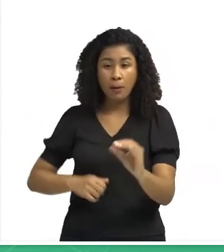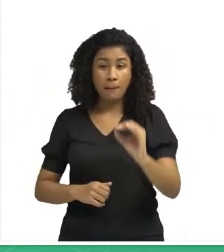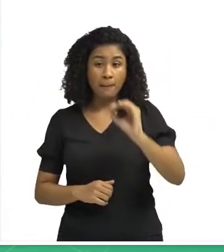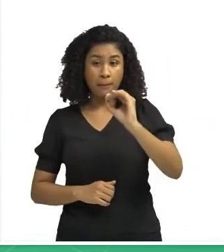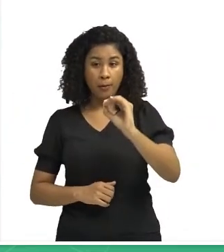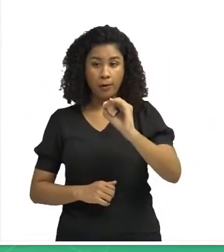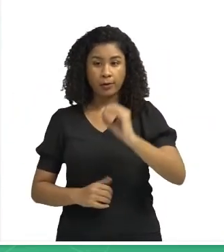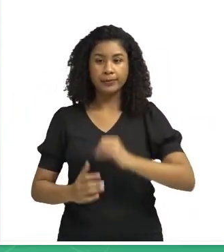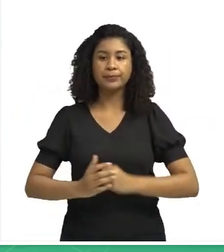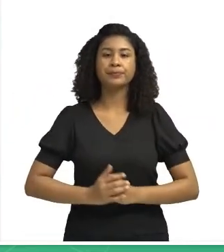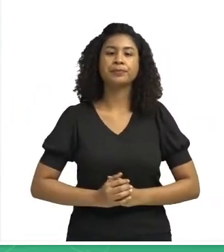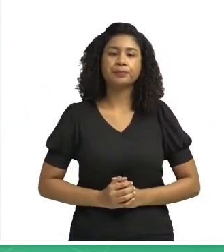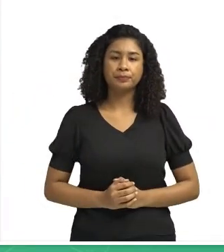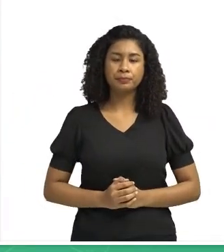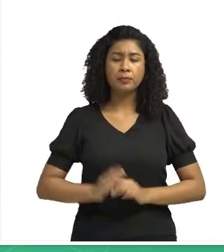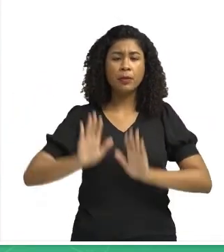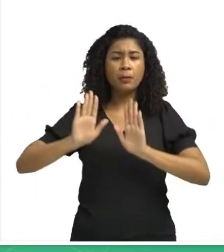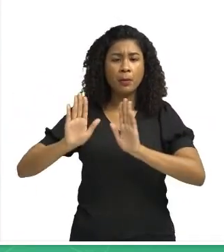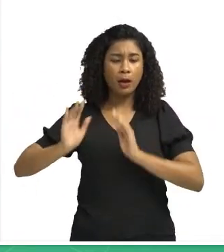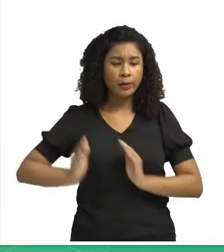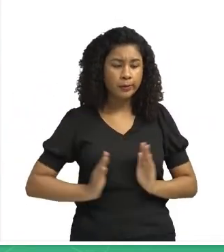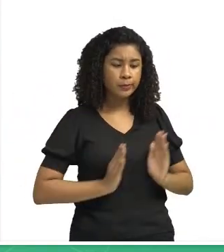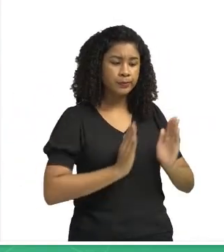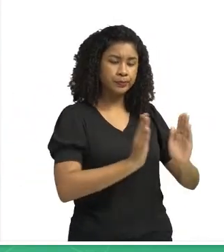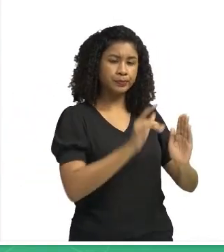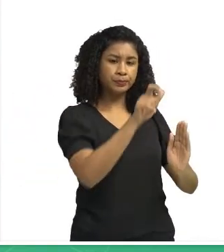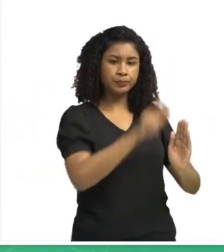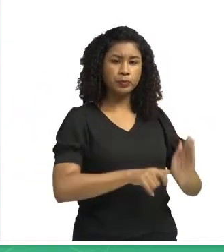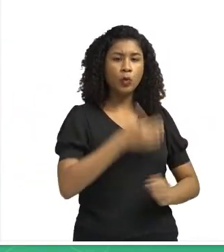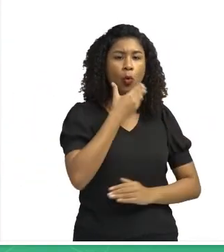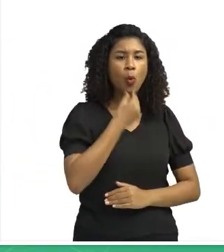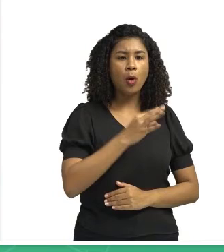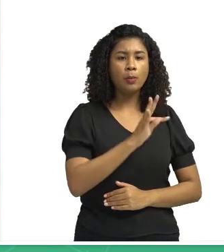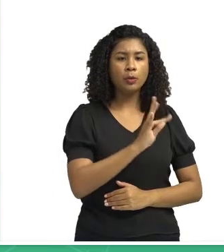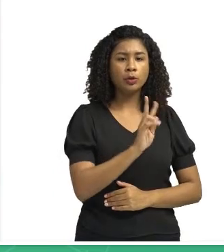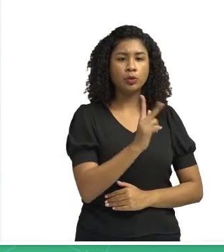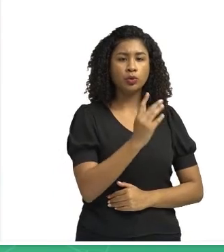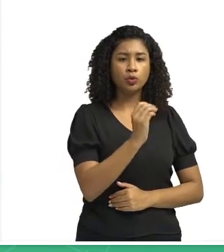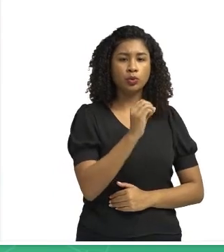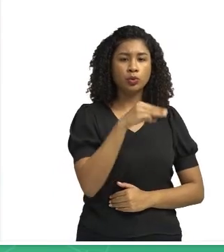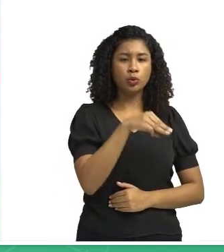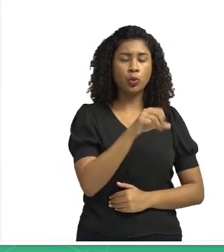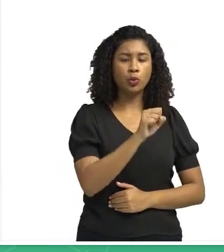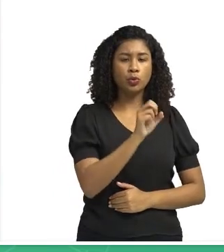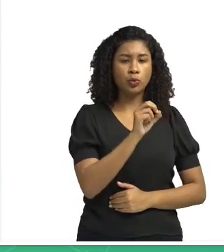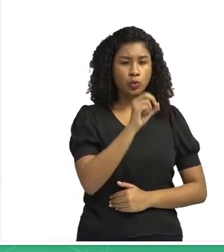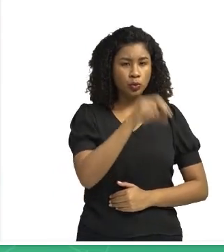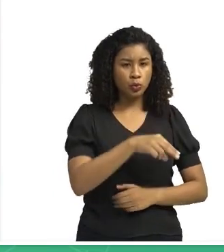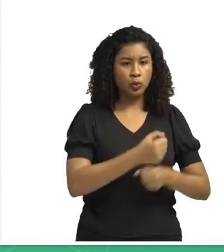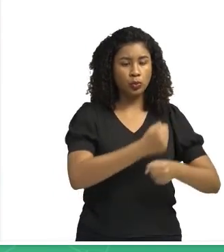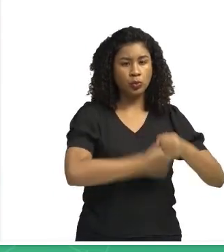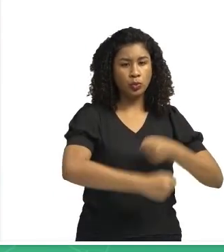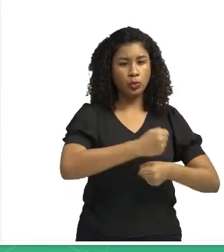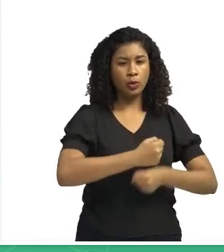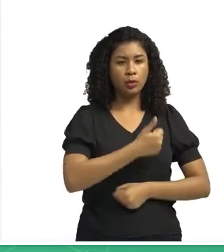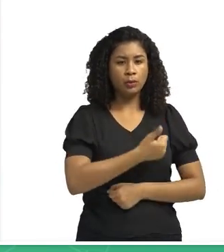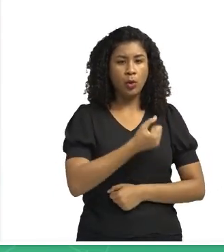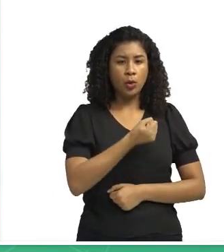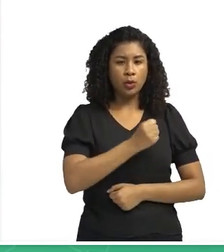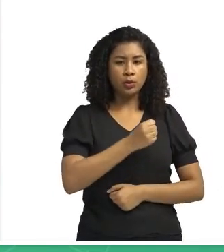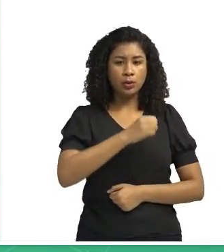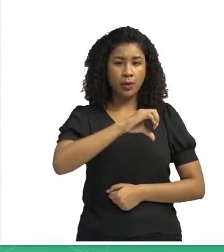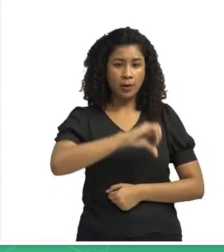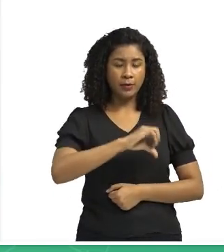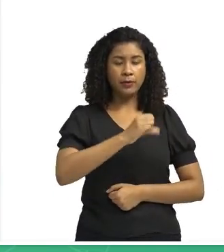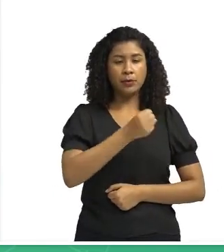1898 surge Thomson com novidades, né, em relação ao átomo. Principalmente